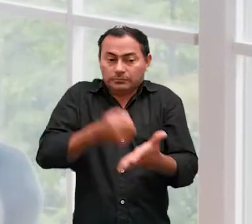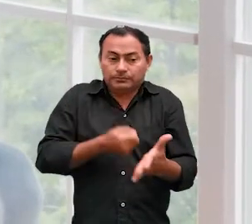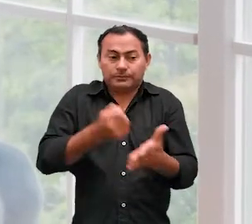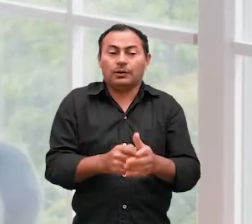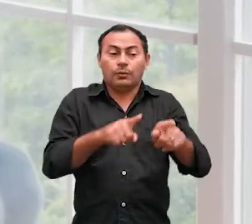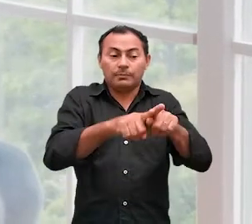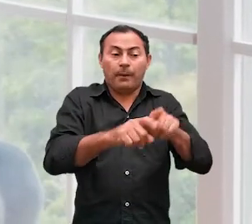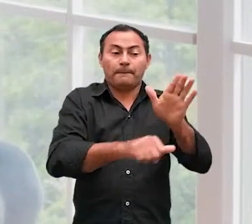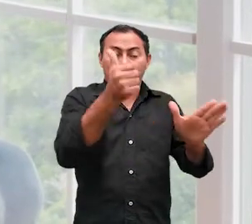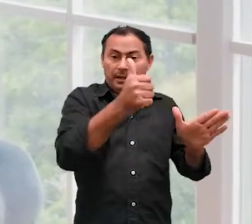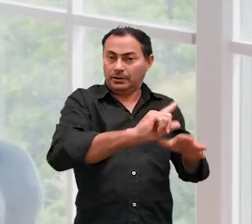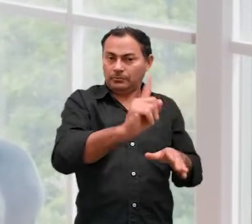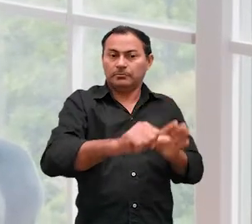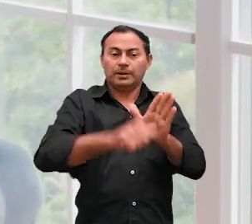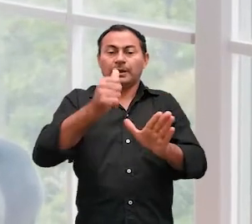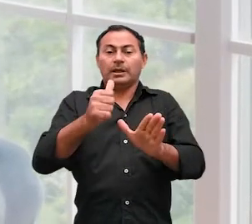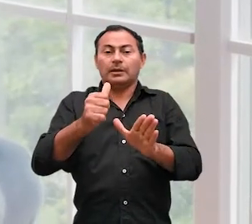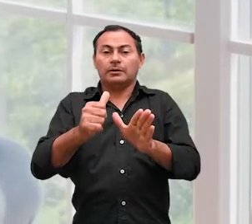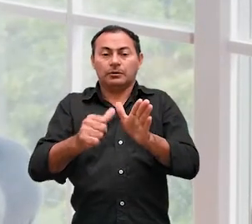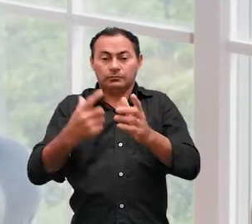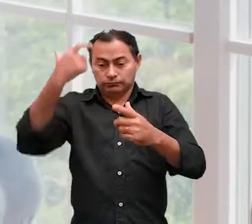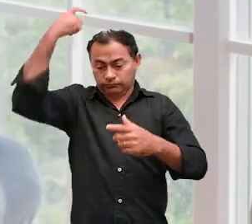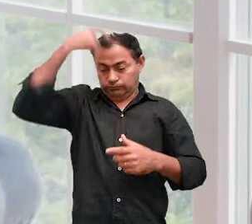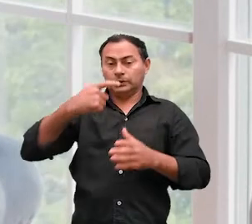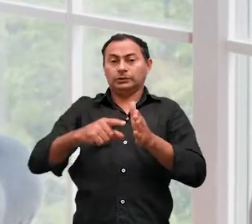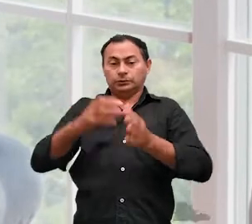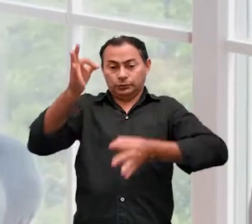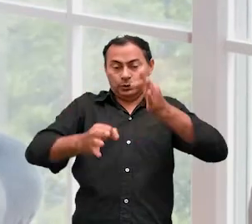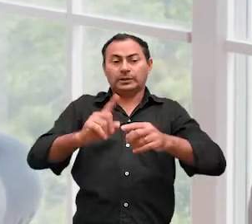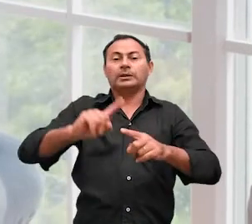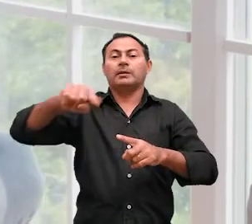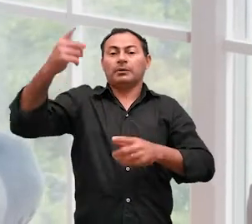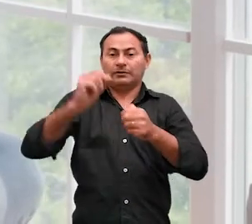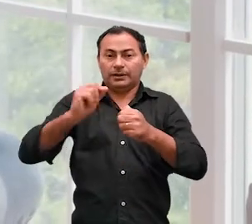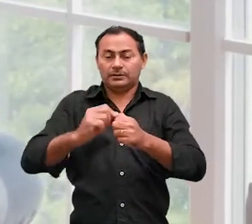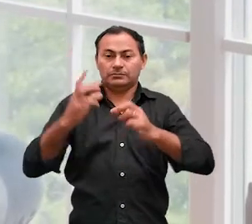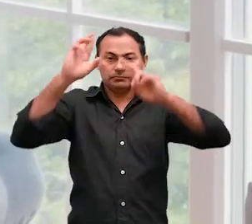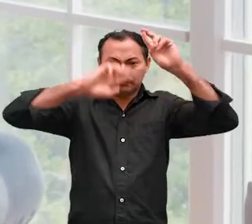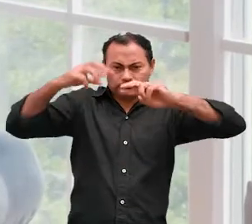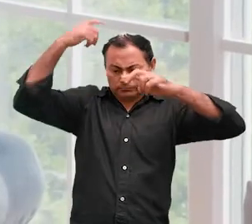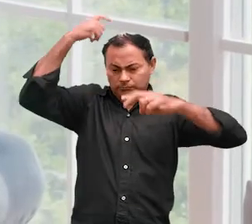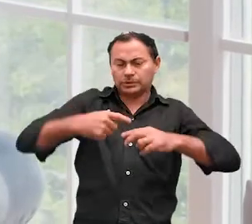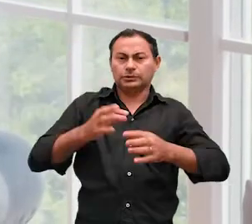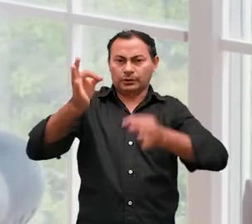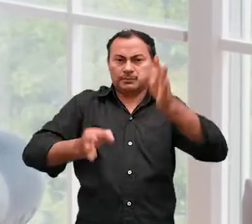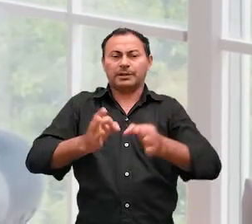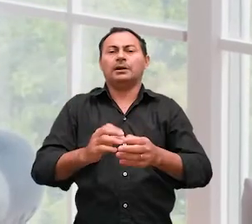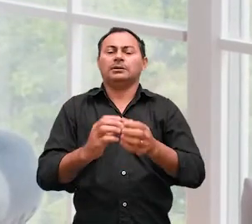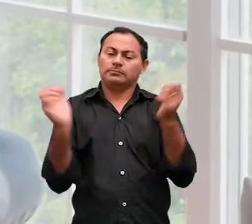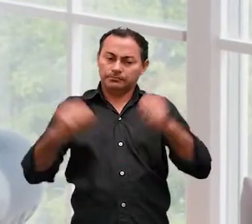não devemos julgar o irmão primeiro primeiro jogo é você mesmo mas depois de fazer inicial se